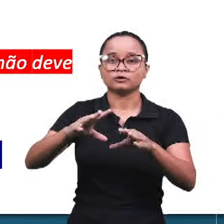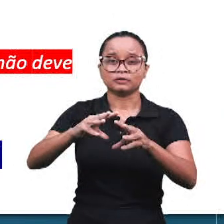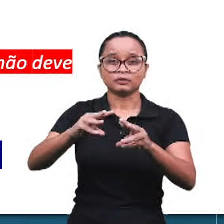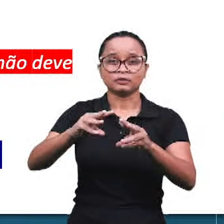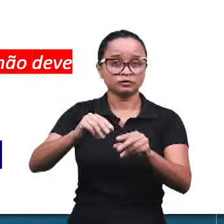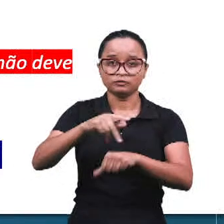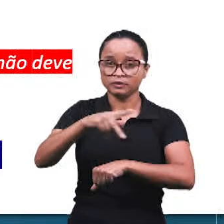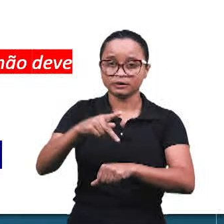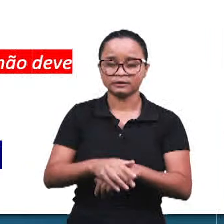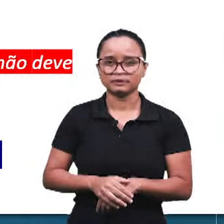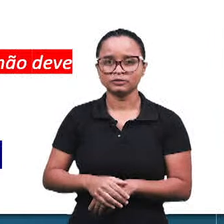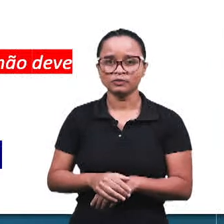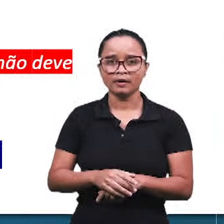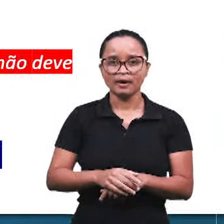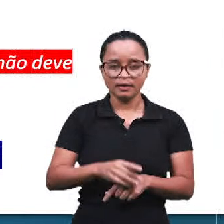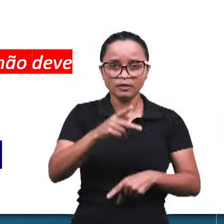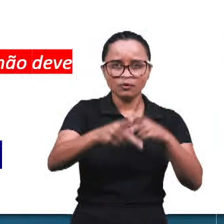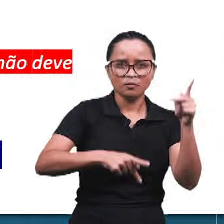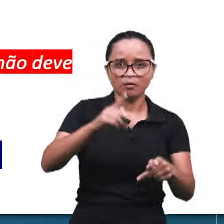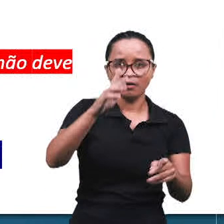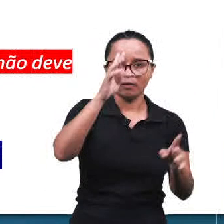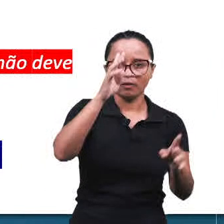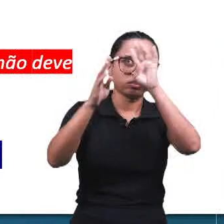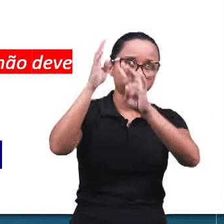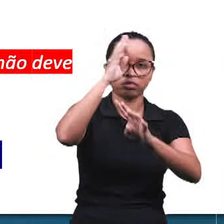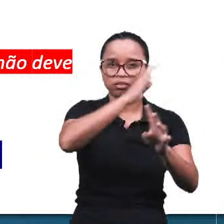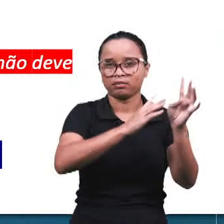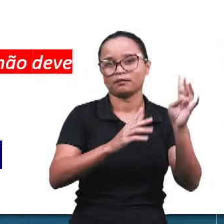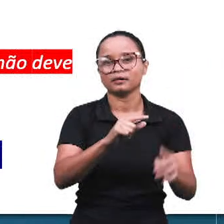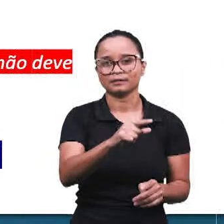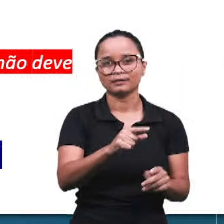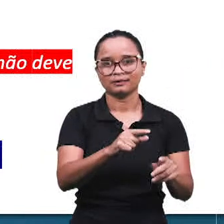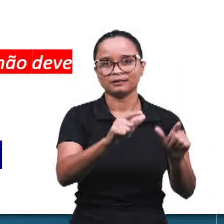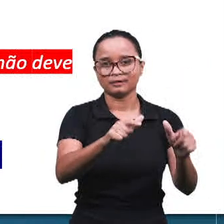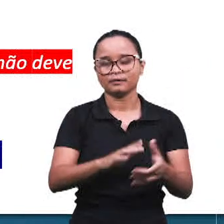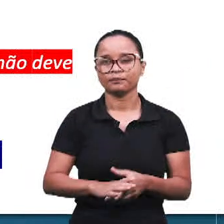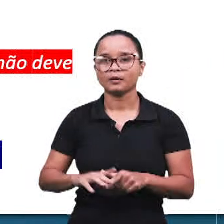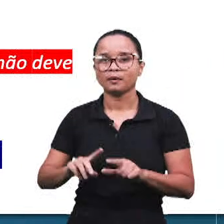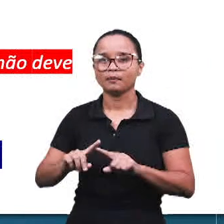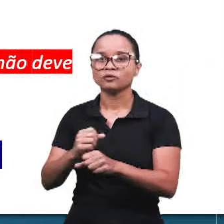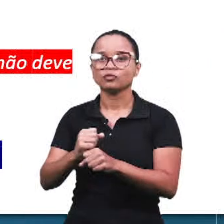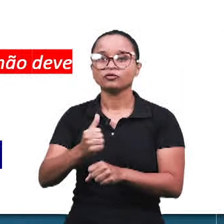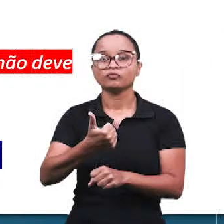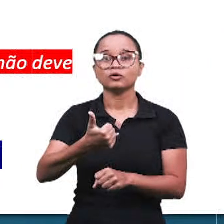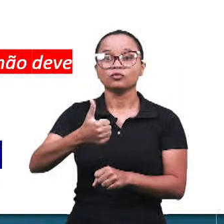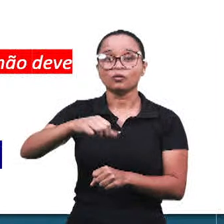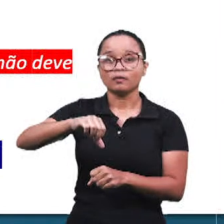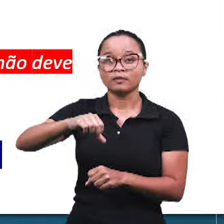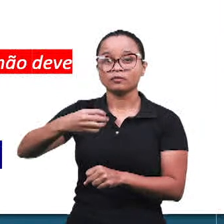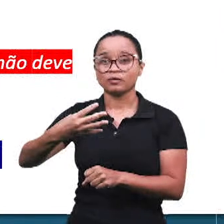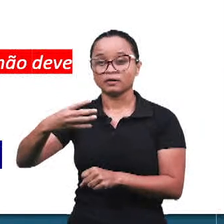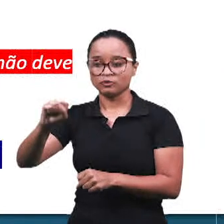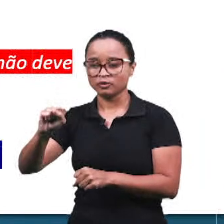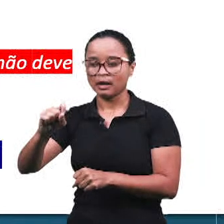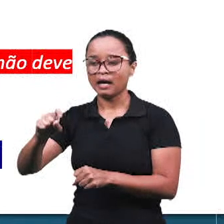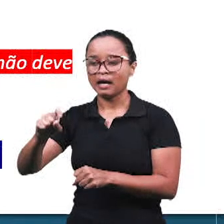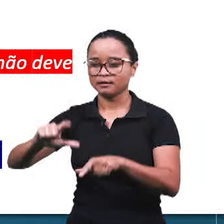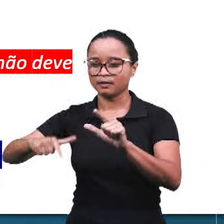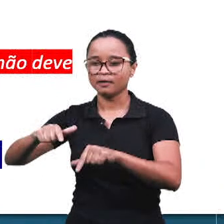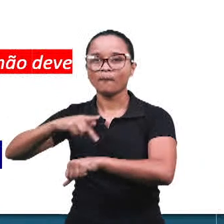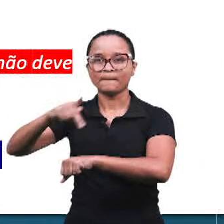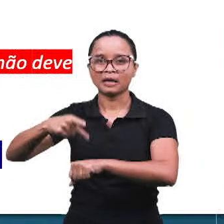ficou disperso entre os povos. E em 1948, Israel foi nomeado como um país novamente e